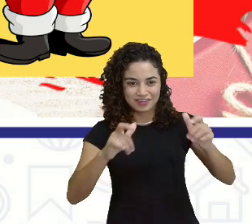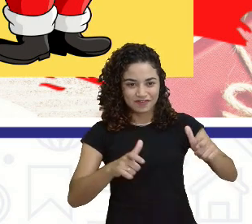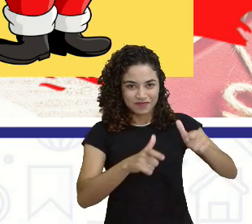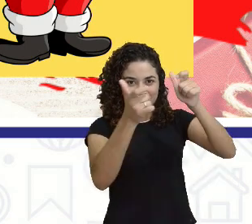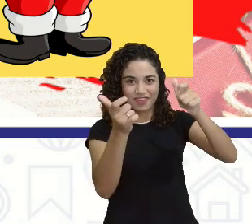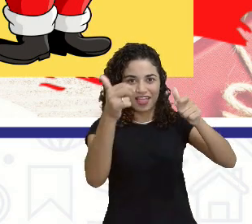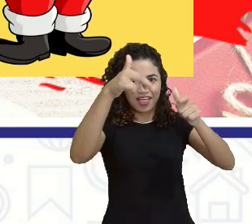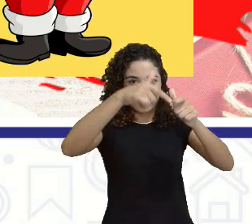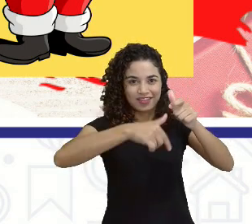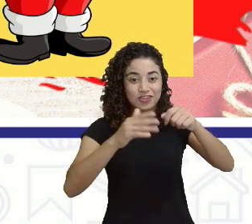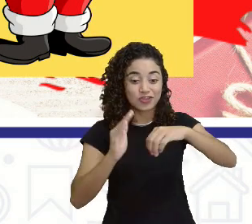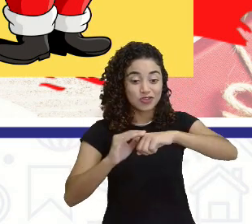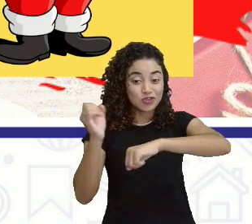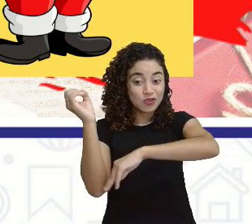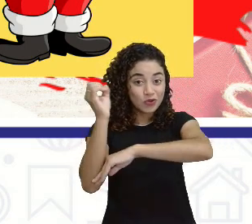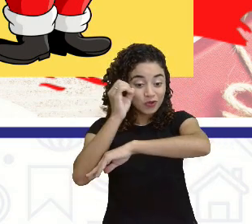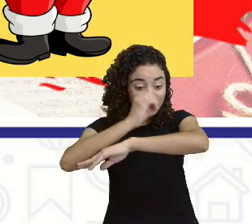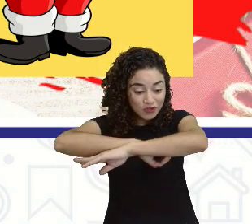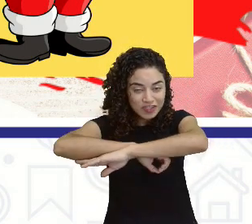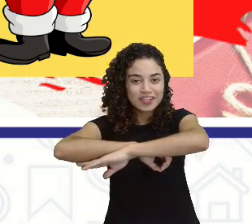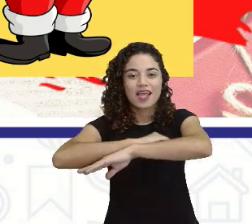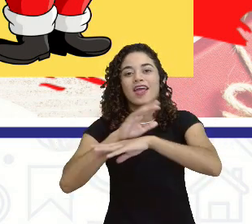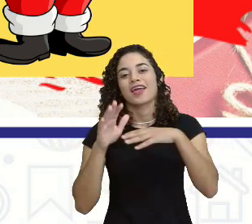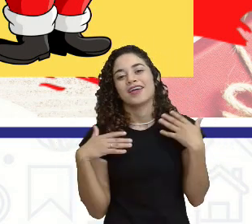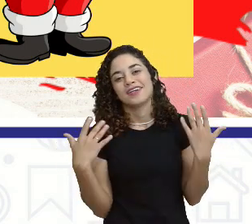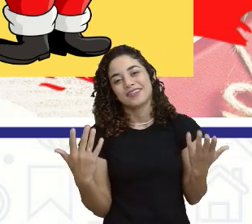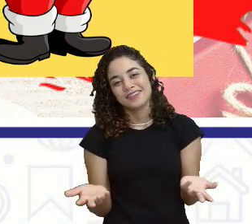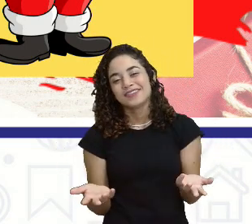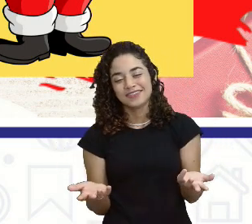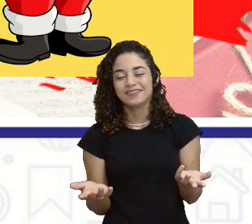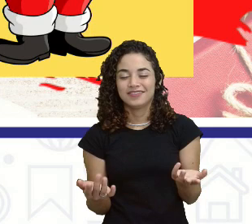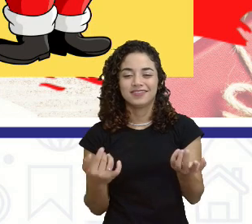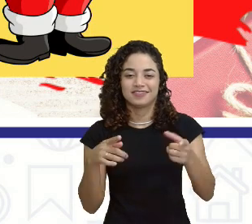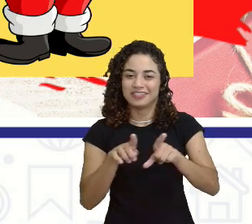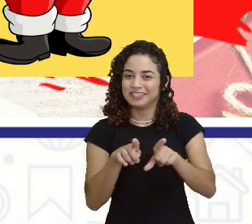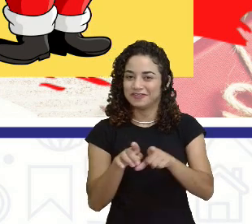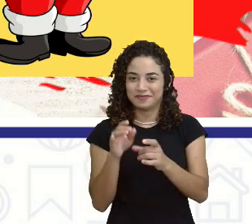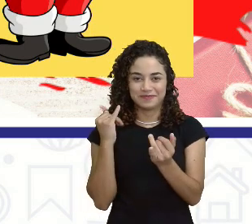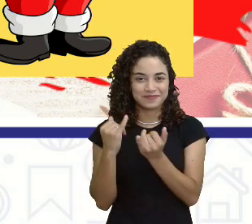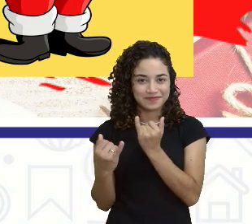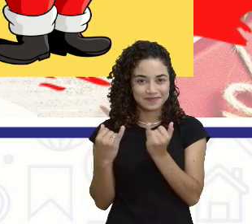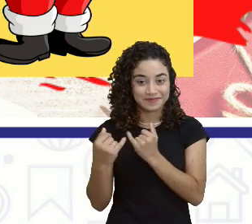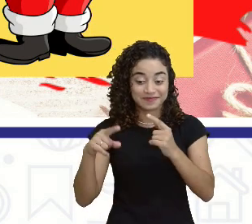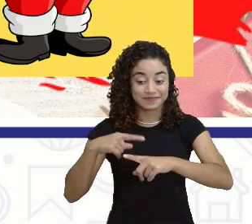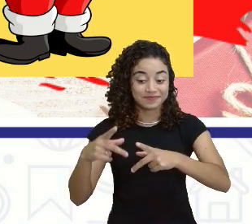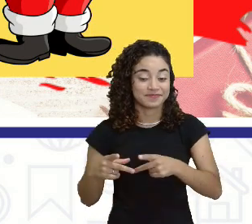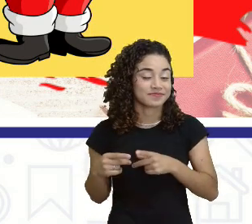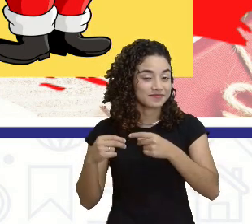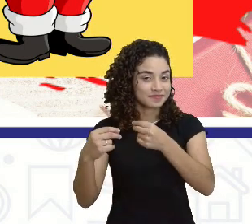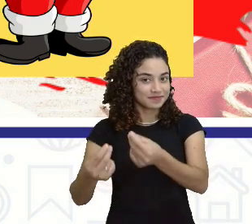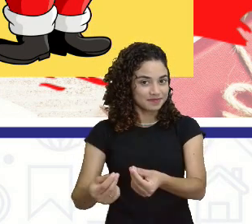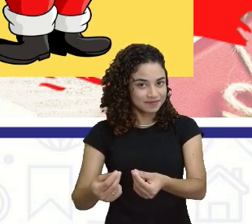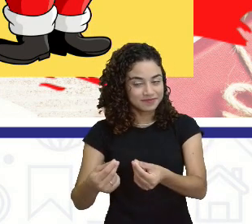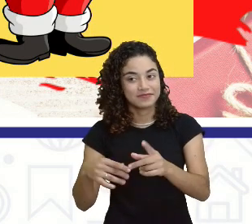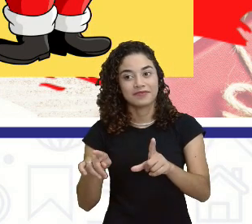porque era ali, ó, era aquela história, né, de entregar os